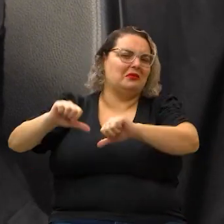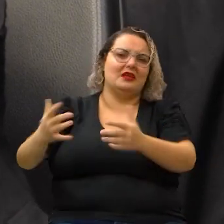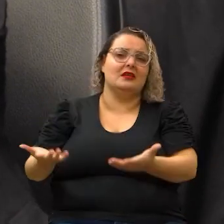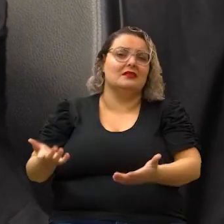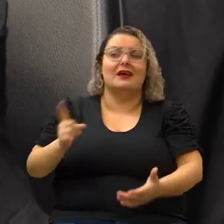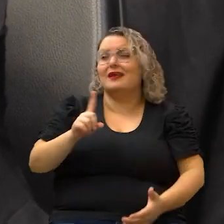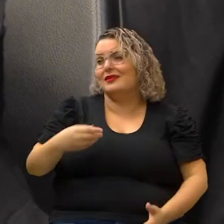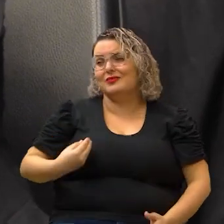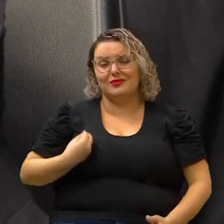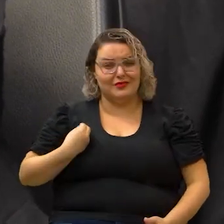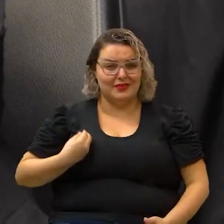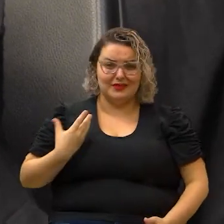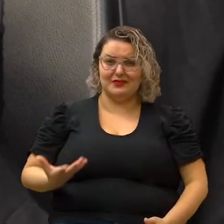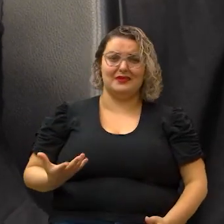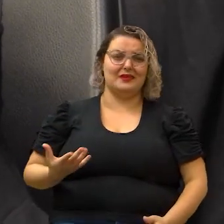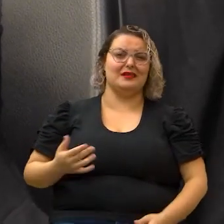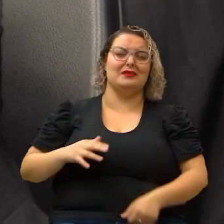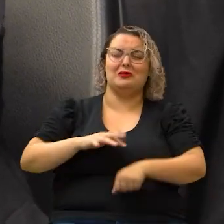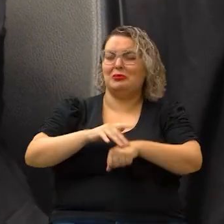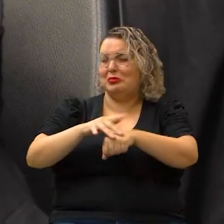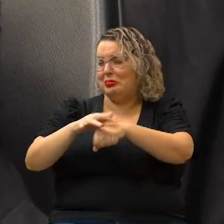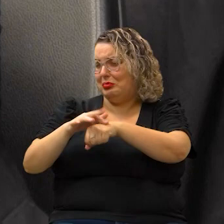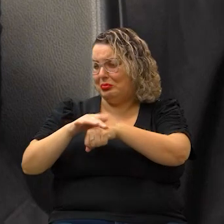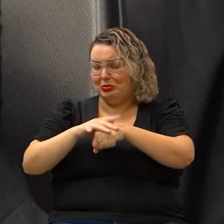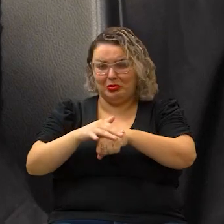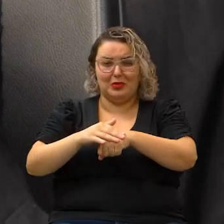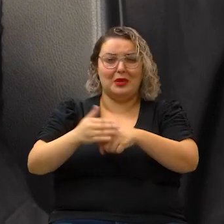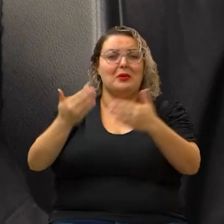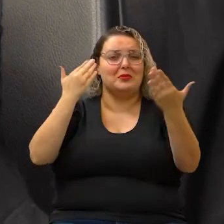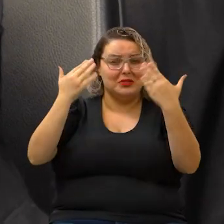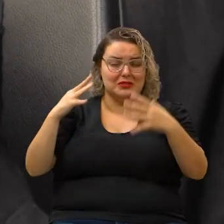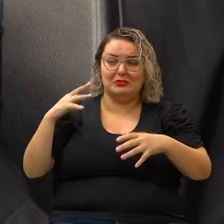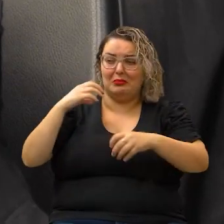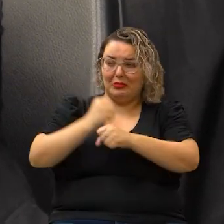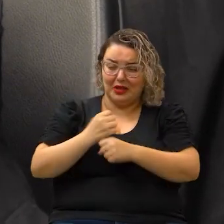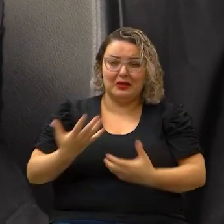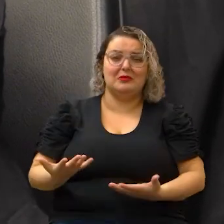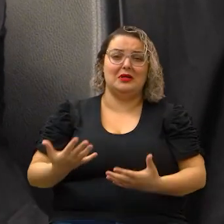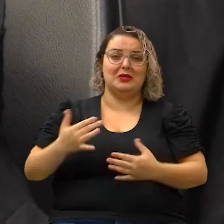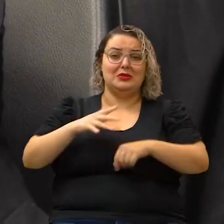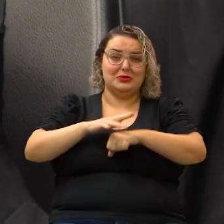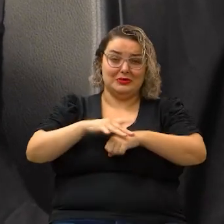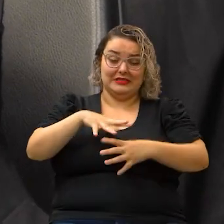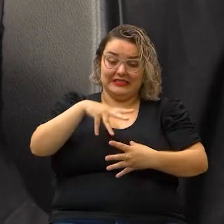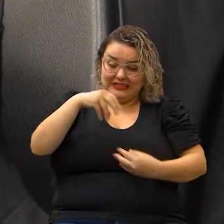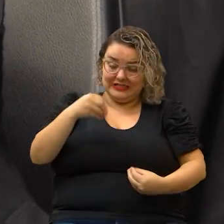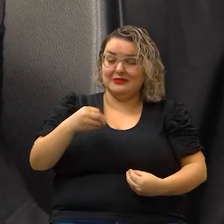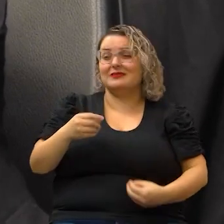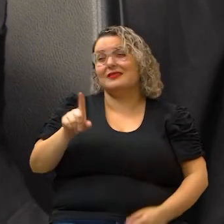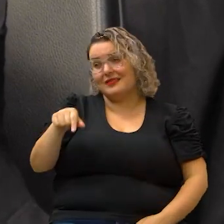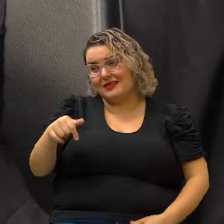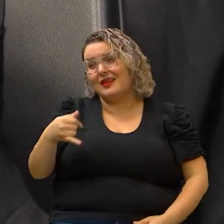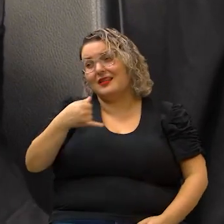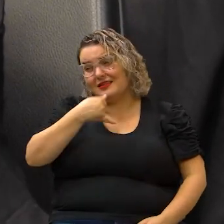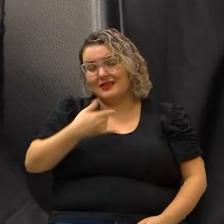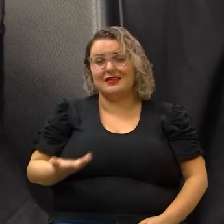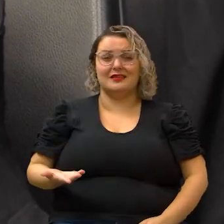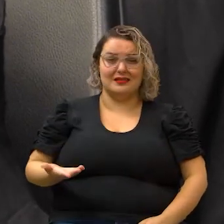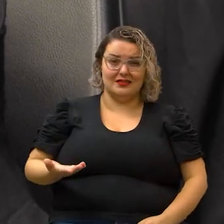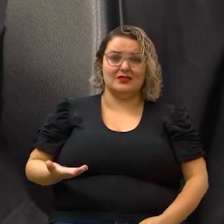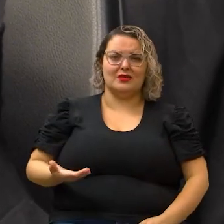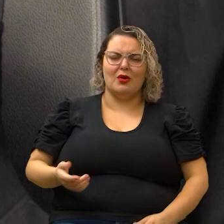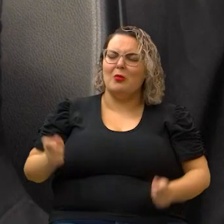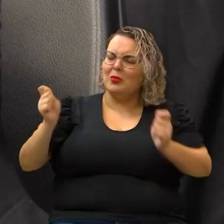as coisas ruins. Aí você não vive, você fica cheio de doenças, doenças psicossomáticas, doenças da alma, né? Que é uma coisa muito